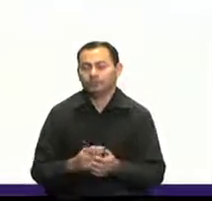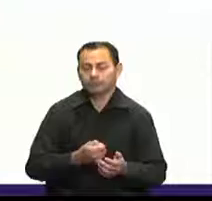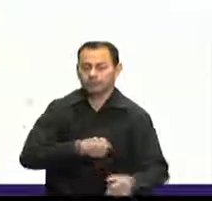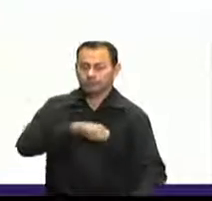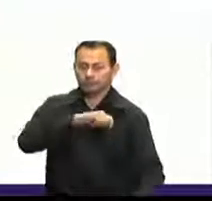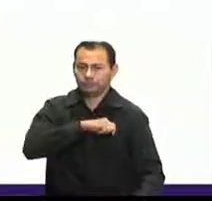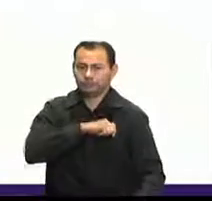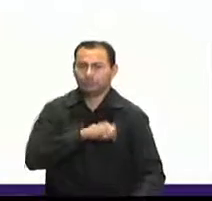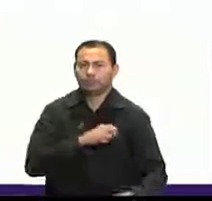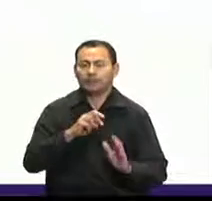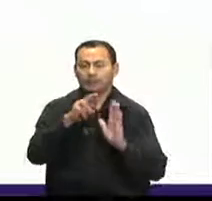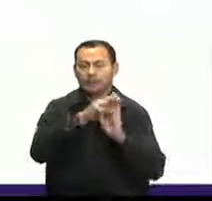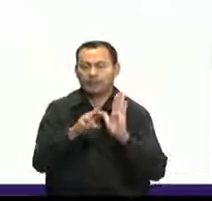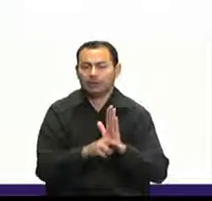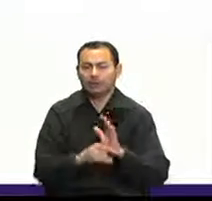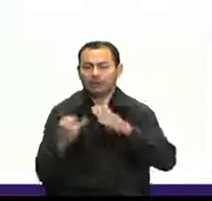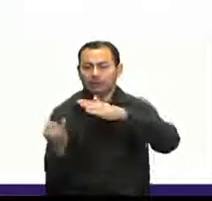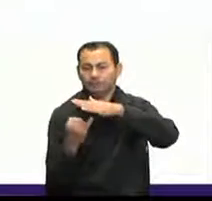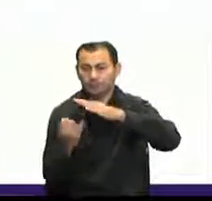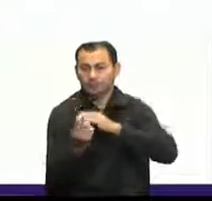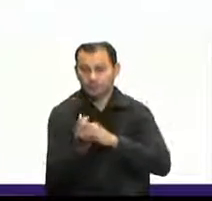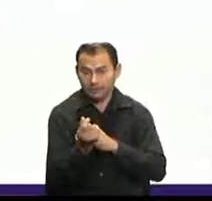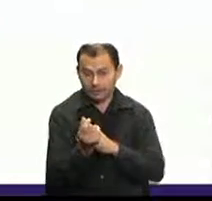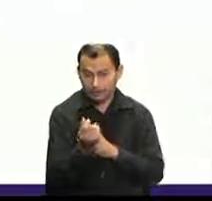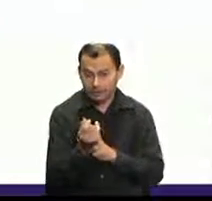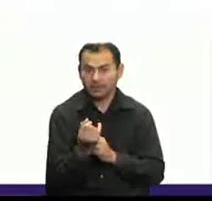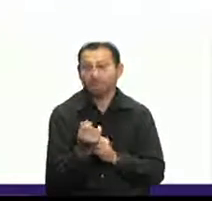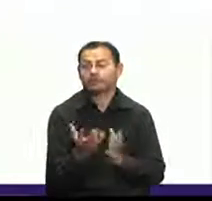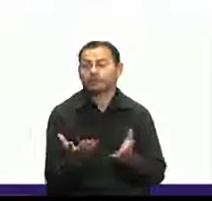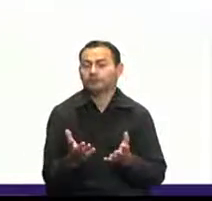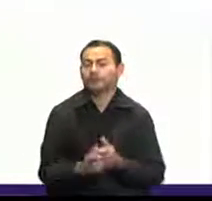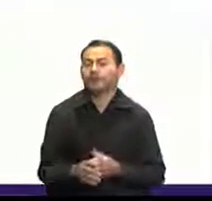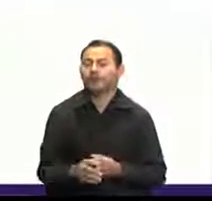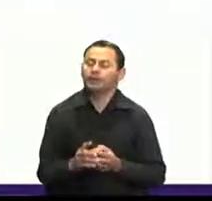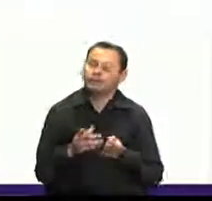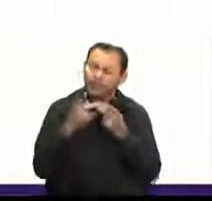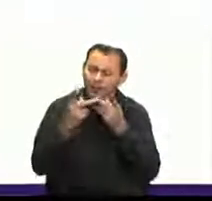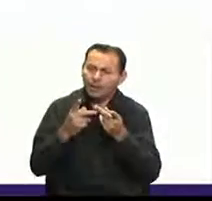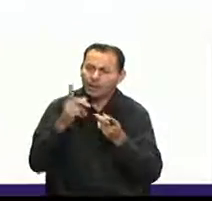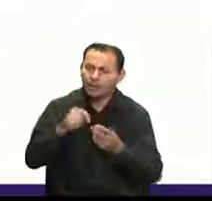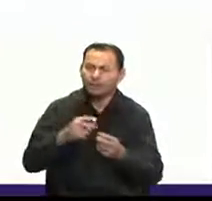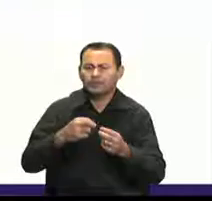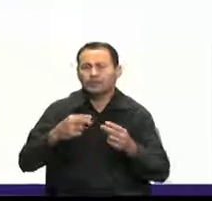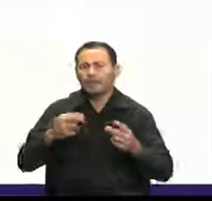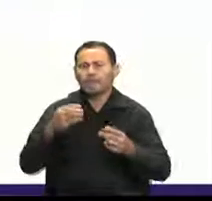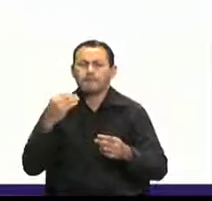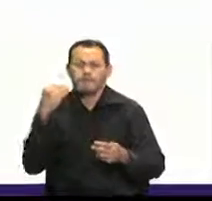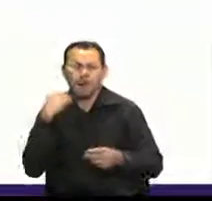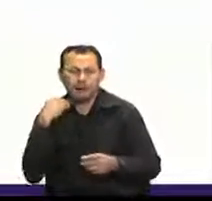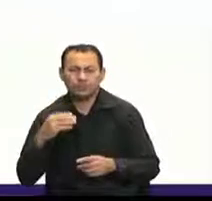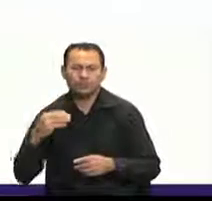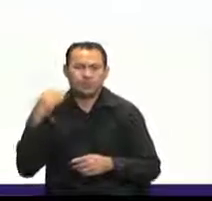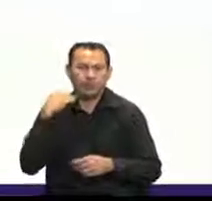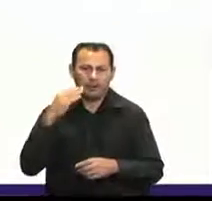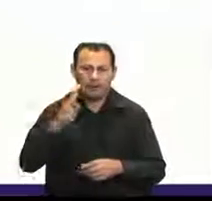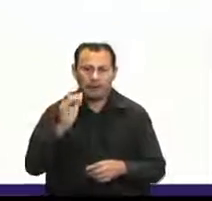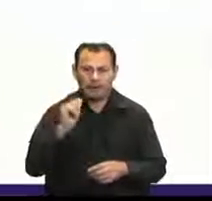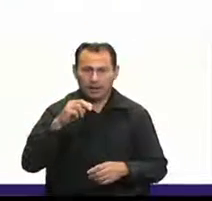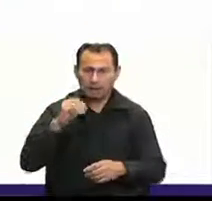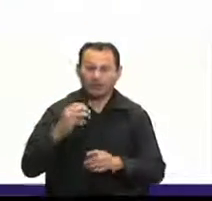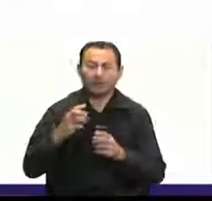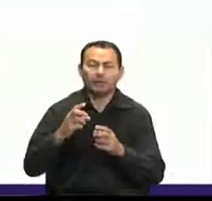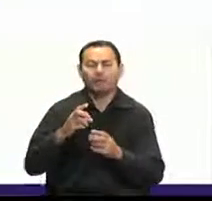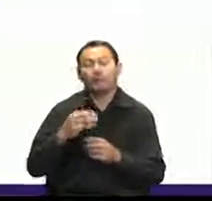fiscalizar e regulamentar as instituições financeiras por assim dizer seria algo como o banco dos bancos e assim vai